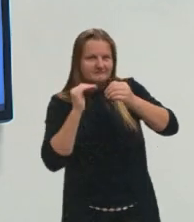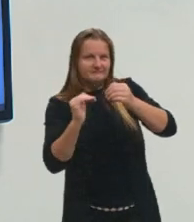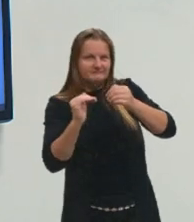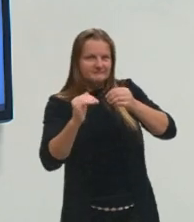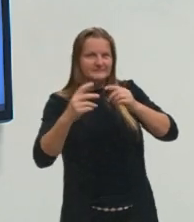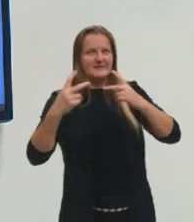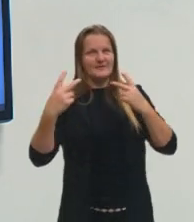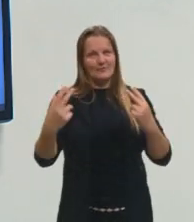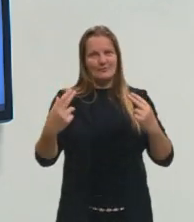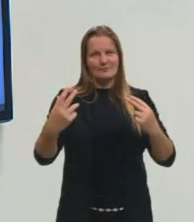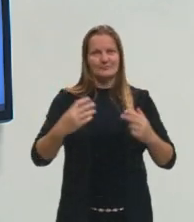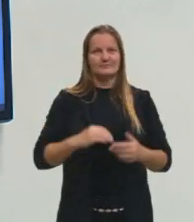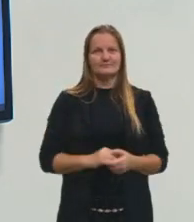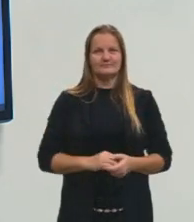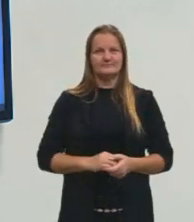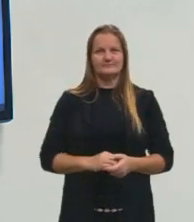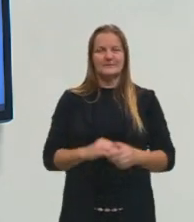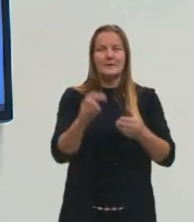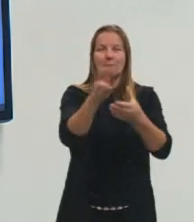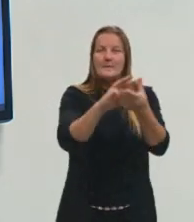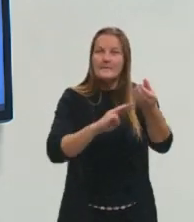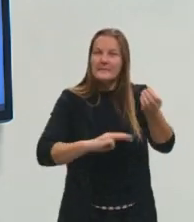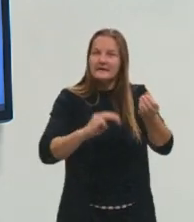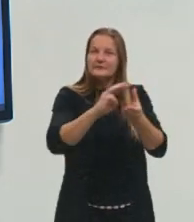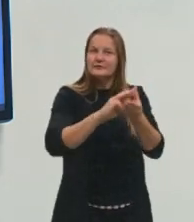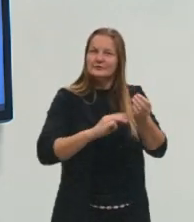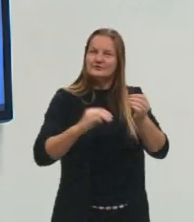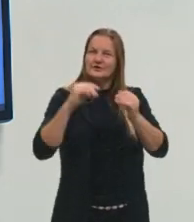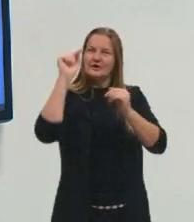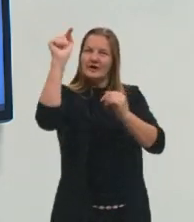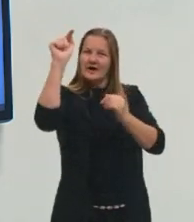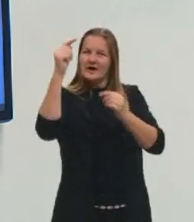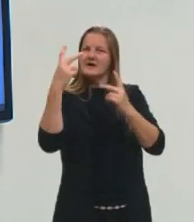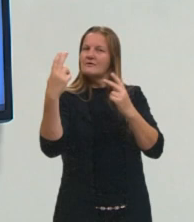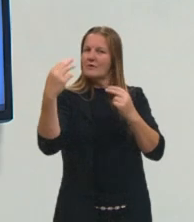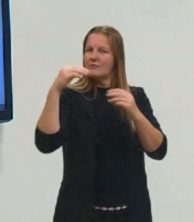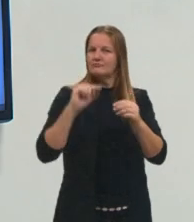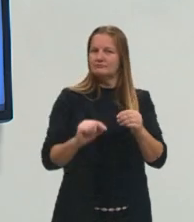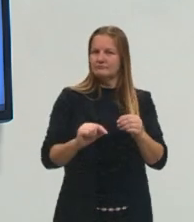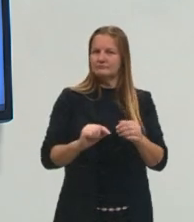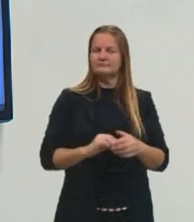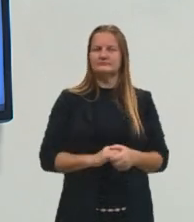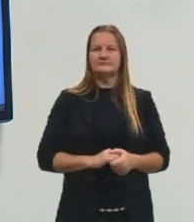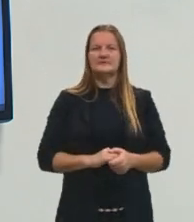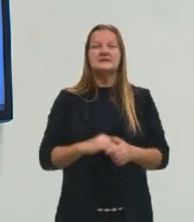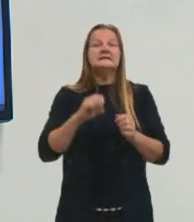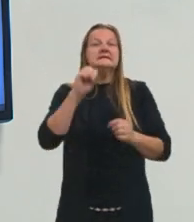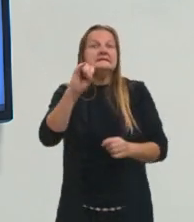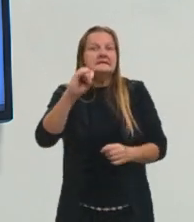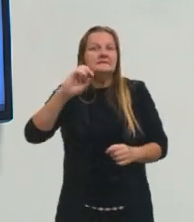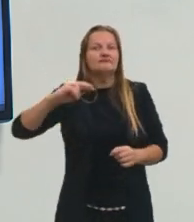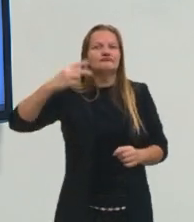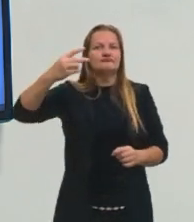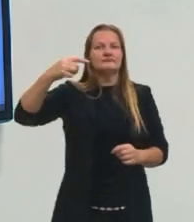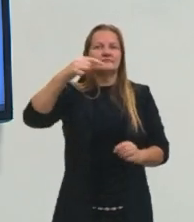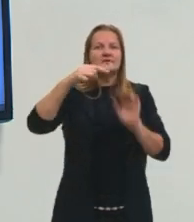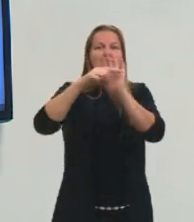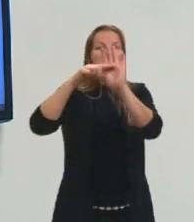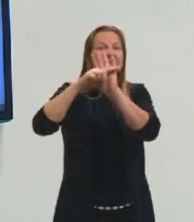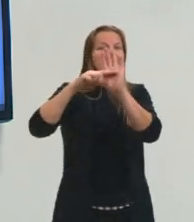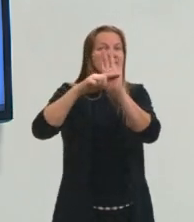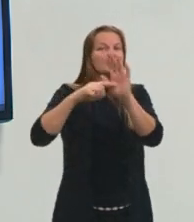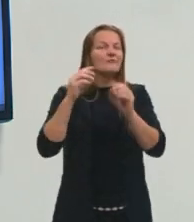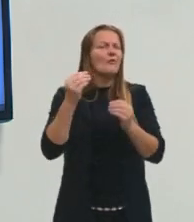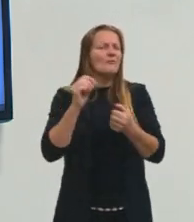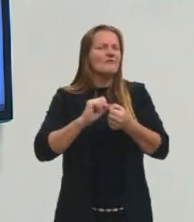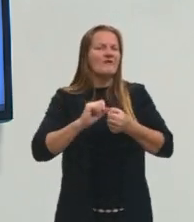Então a gente vai misturar essas esses dois métodos certo então só tem um expoente negativo a primeira coisa que eu tenho que fazer é